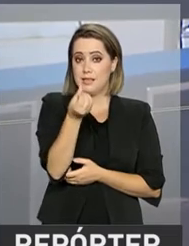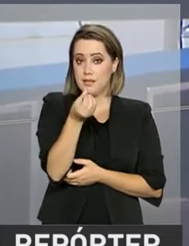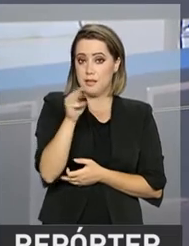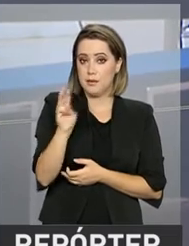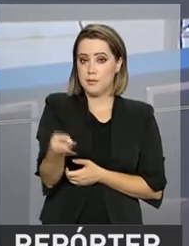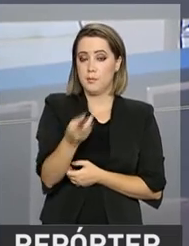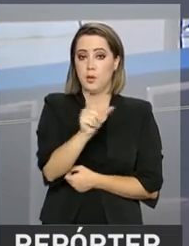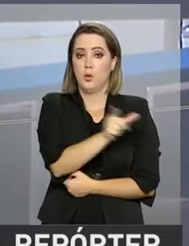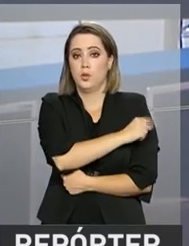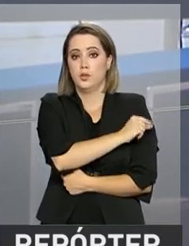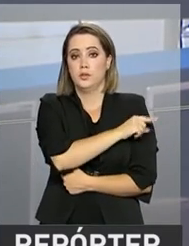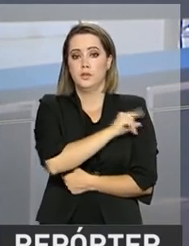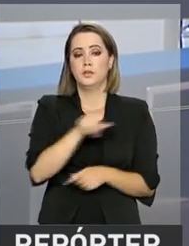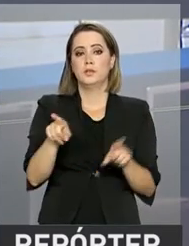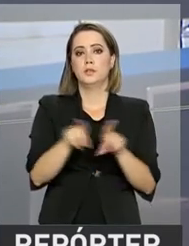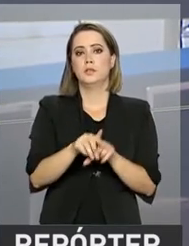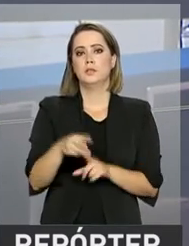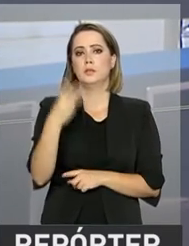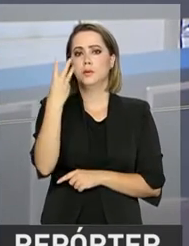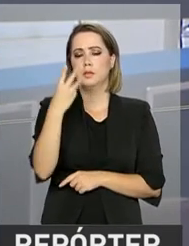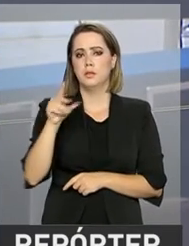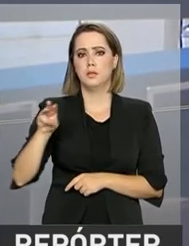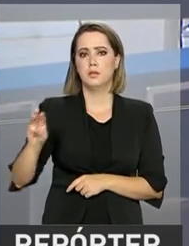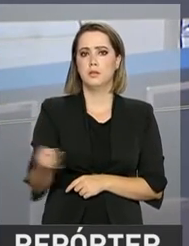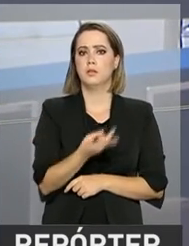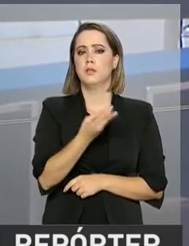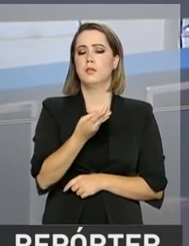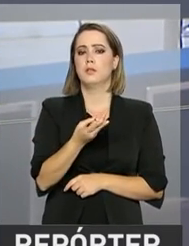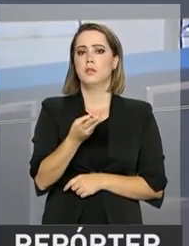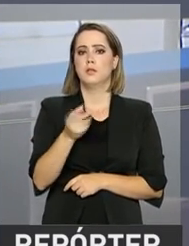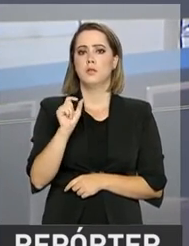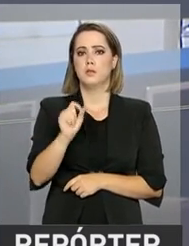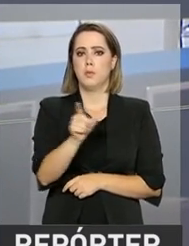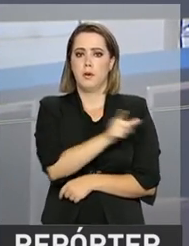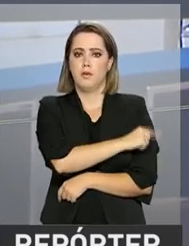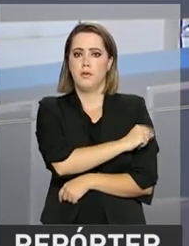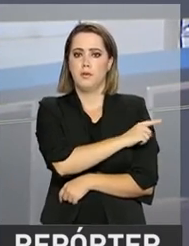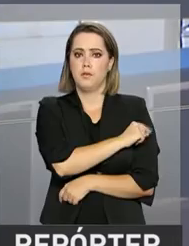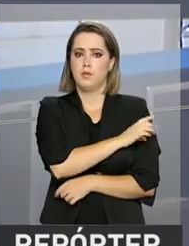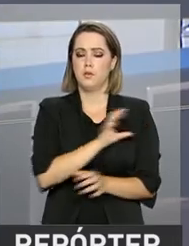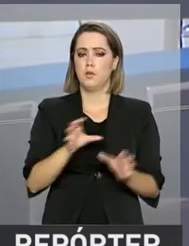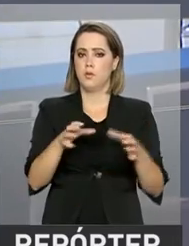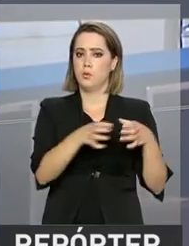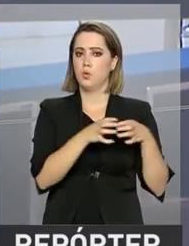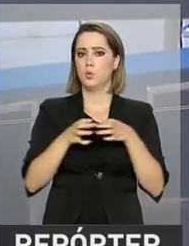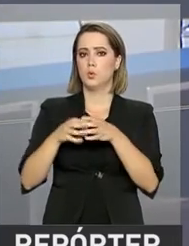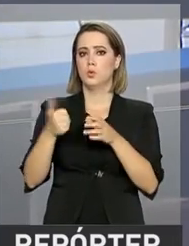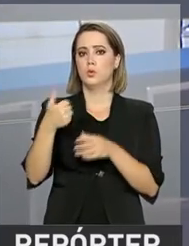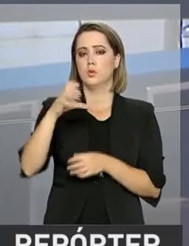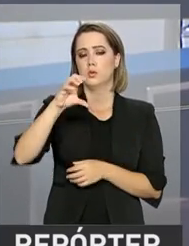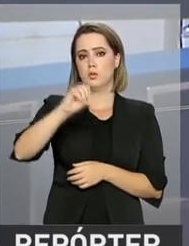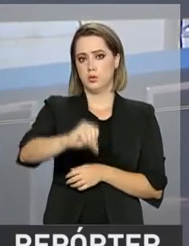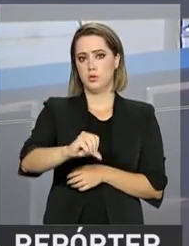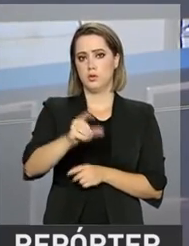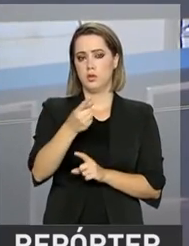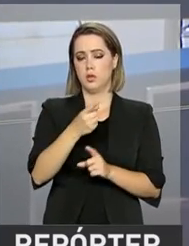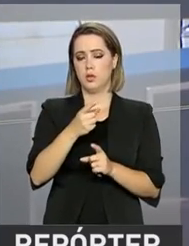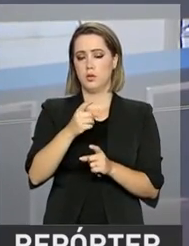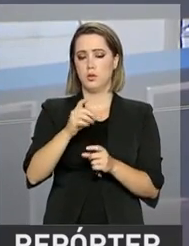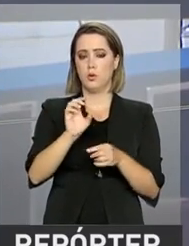de vacina além de três milhões e 600 mil doses para a vacinação nos 19 estados com circulação